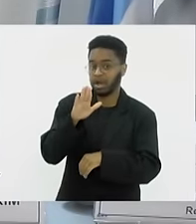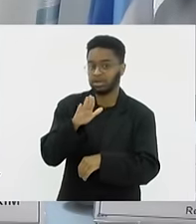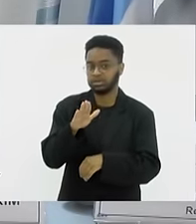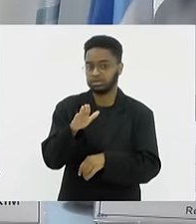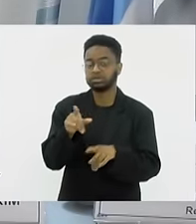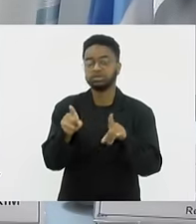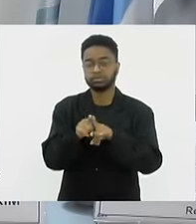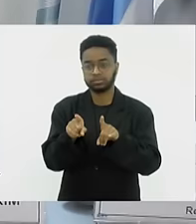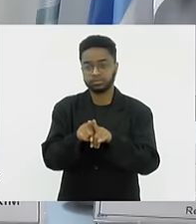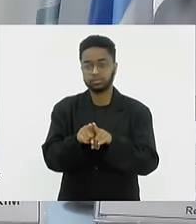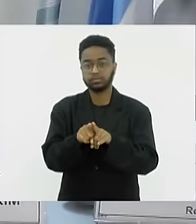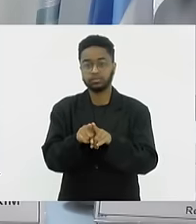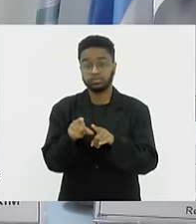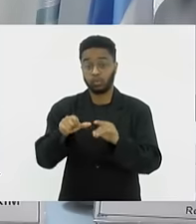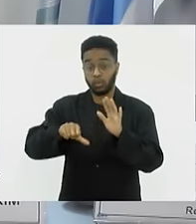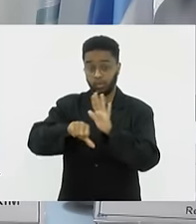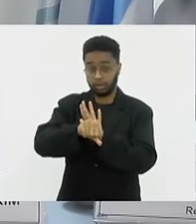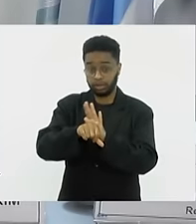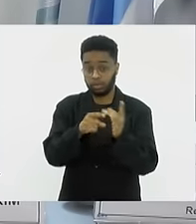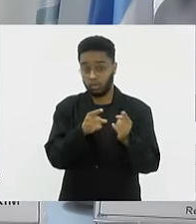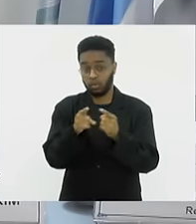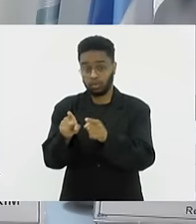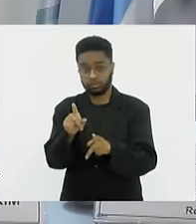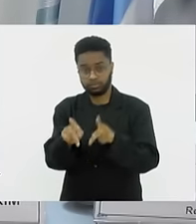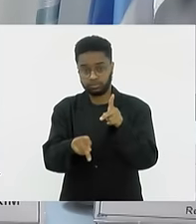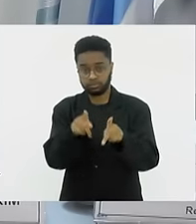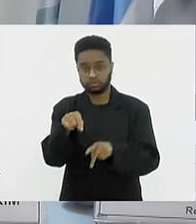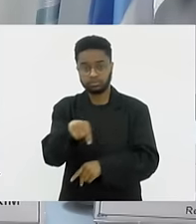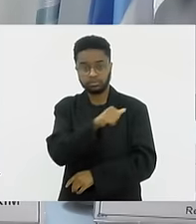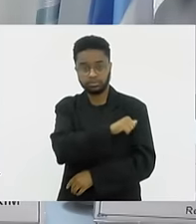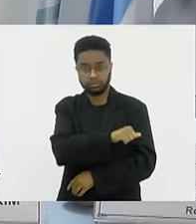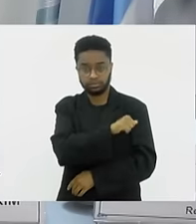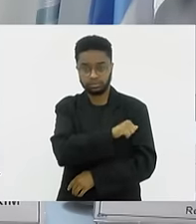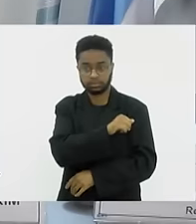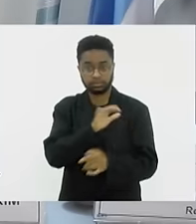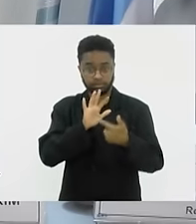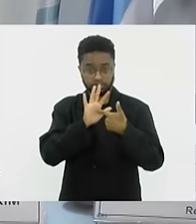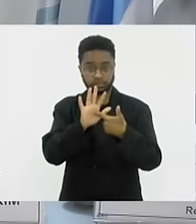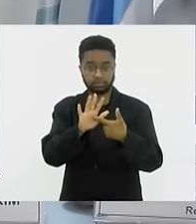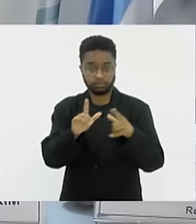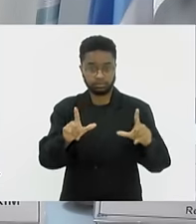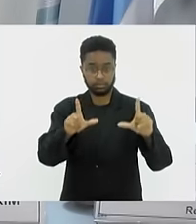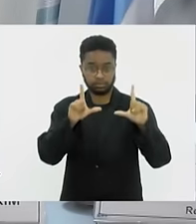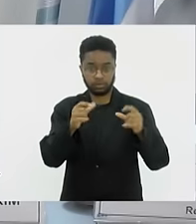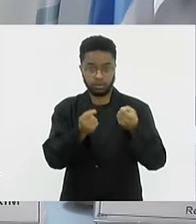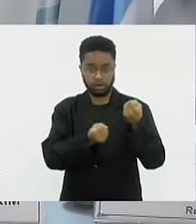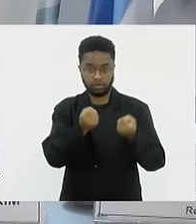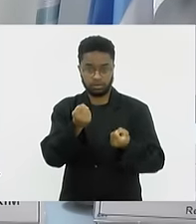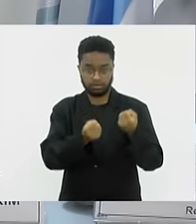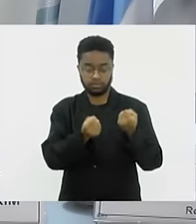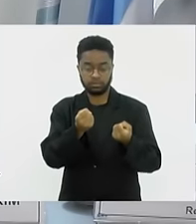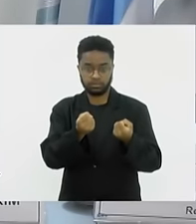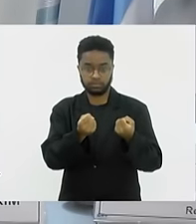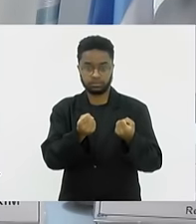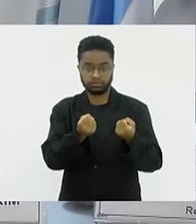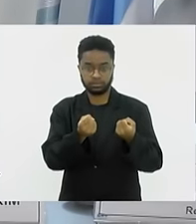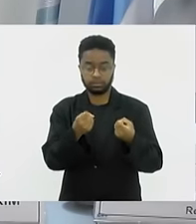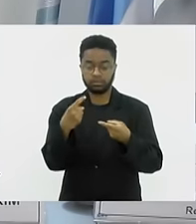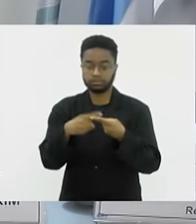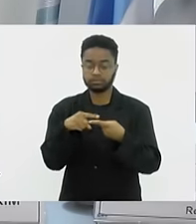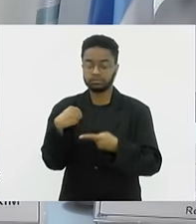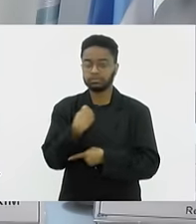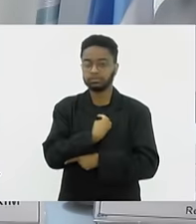essa excrescência, esse crime contra o cidadão do Rio de Janeiro está estampado nos para-brisas dos carros. Quando a gente anda